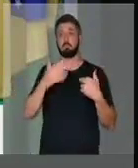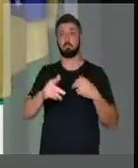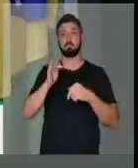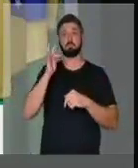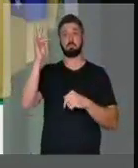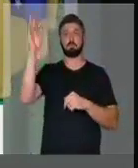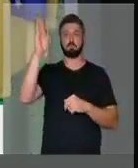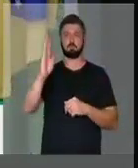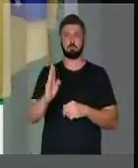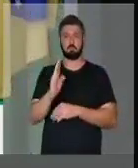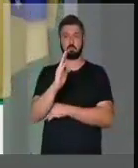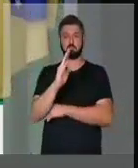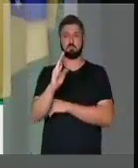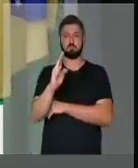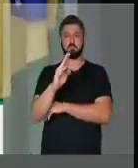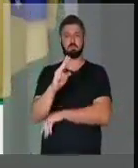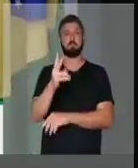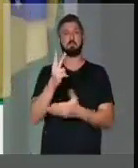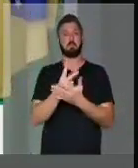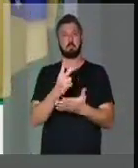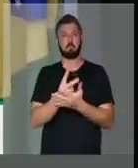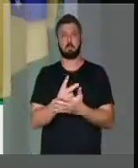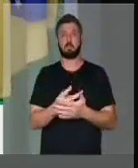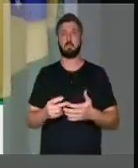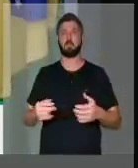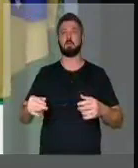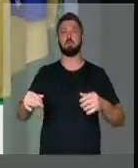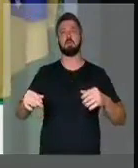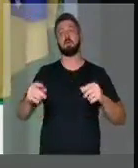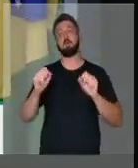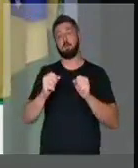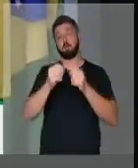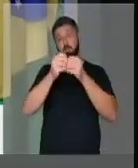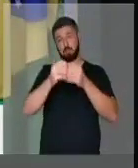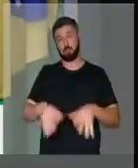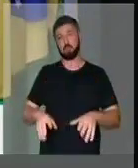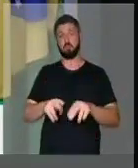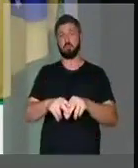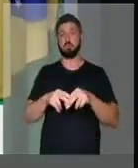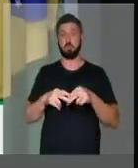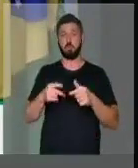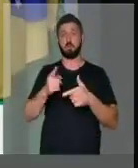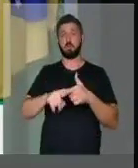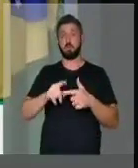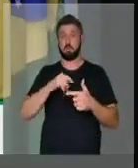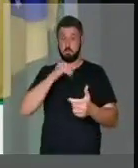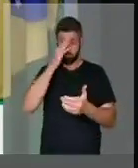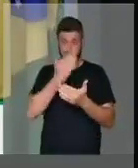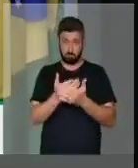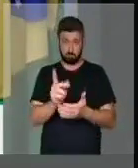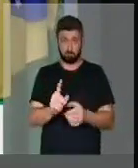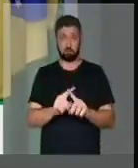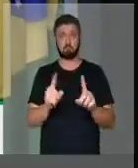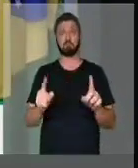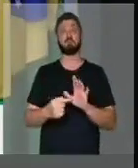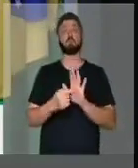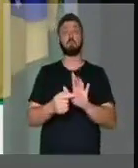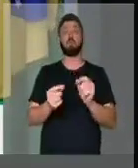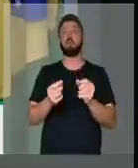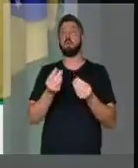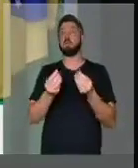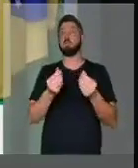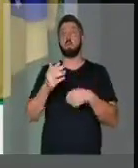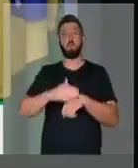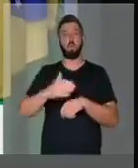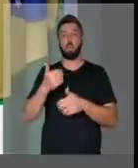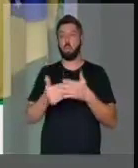do país, embora possa sofrer desgaste, a razão disso pessoalmente, eu também não acredito, mas mostra uma grande